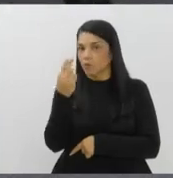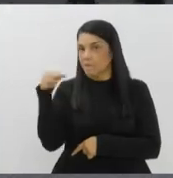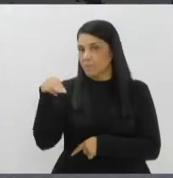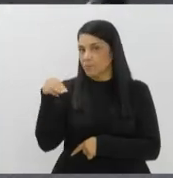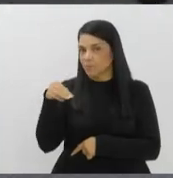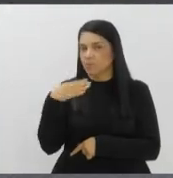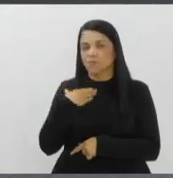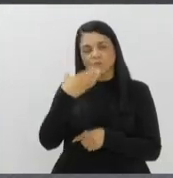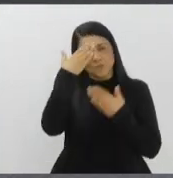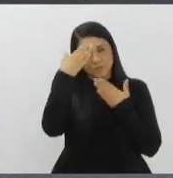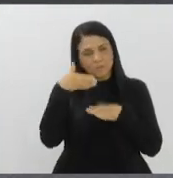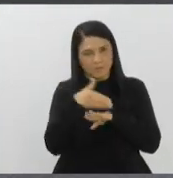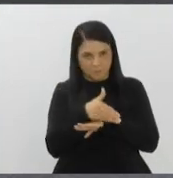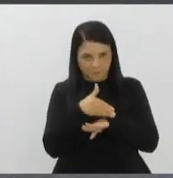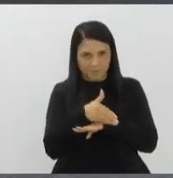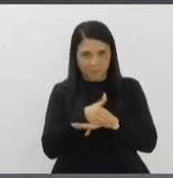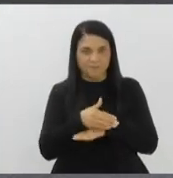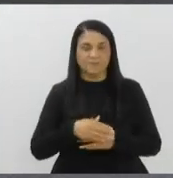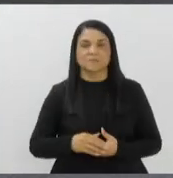pela presença.